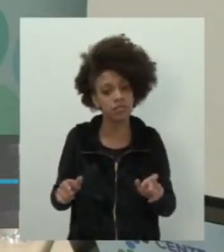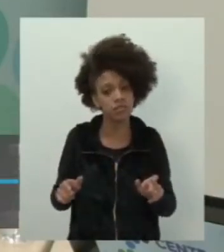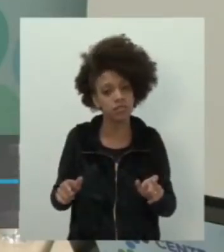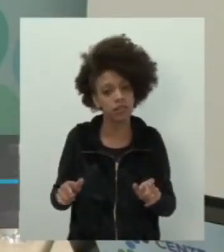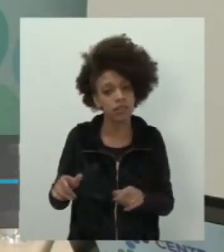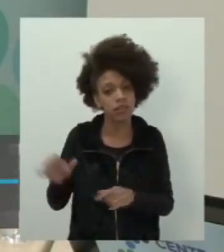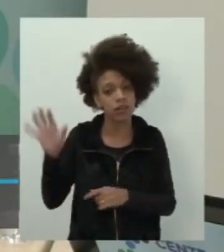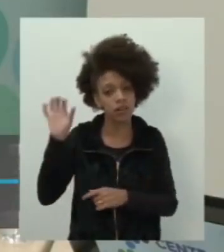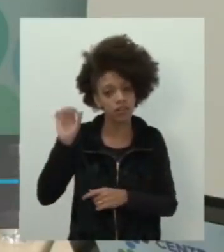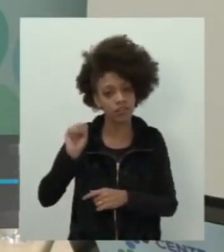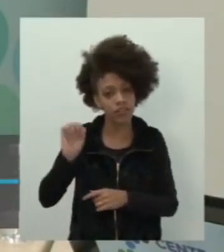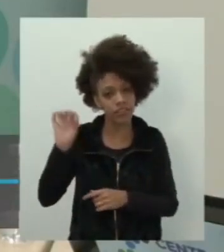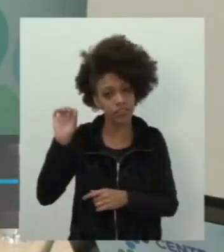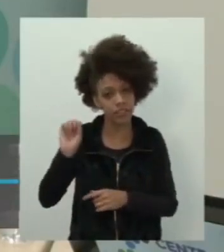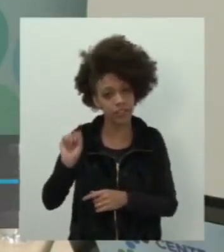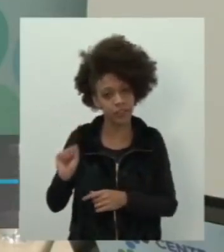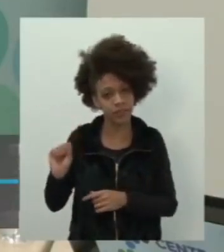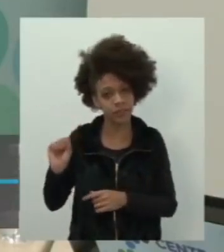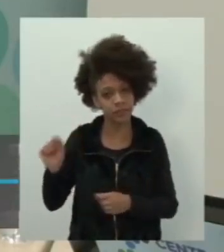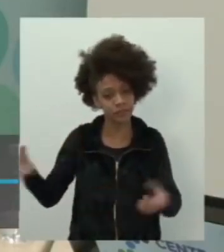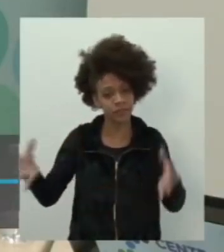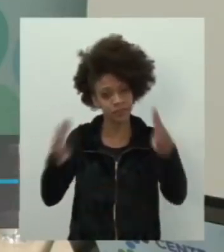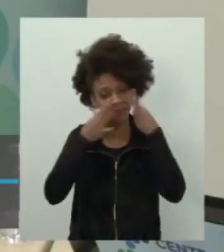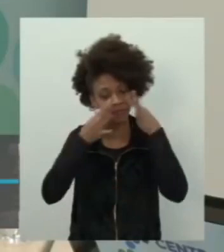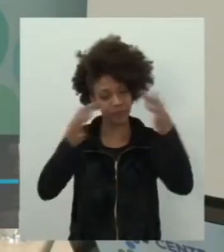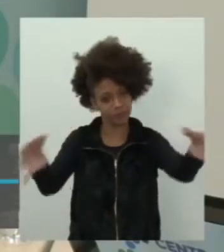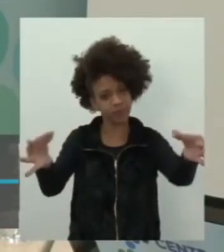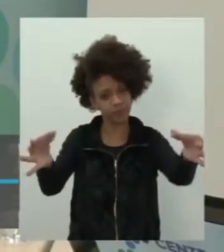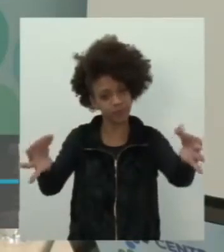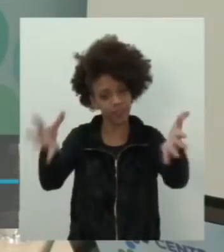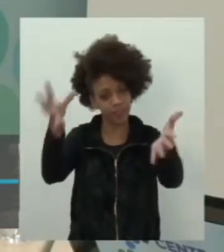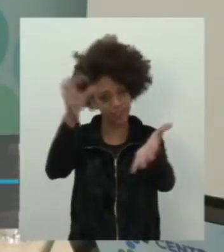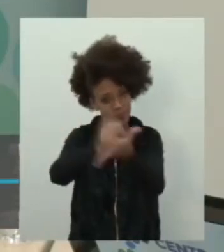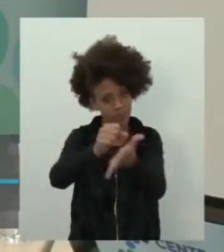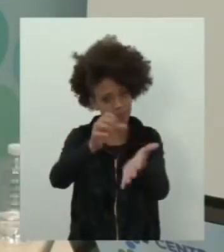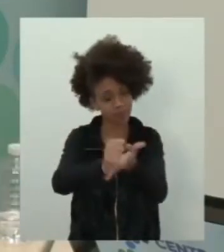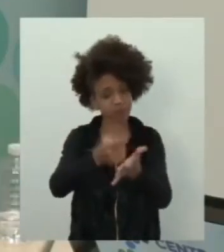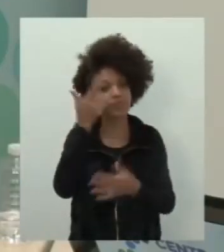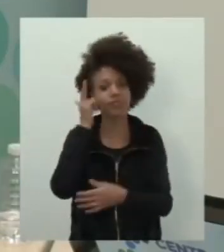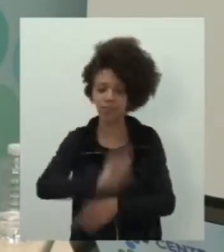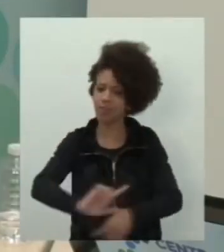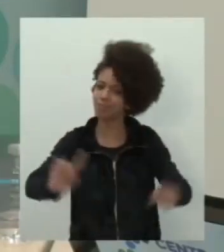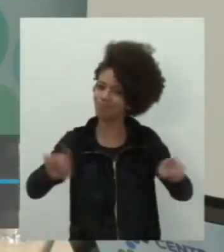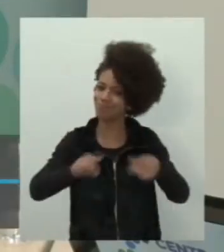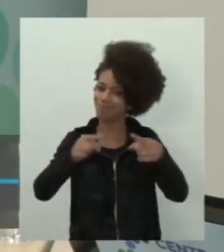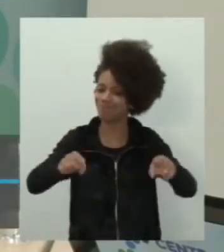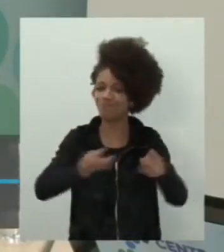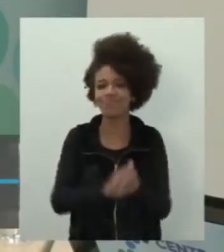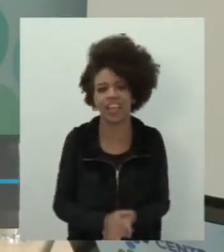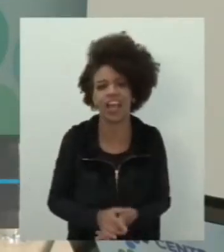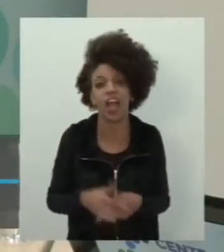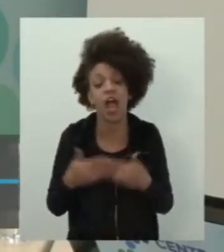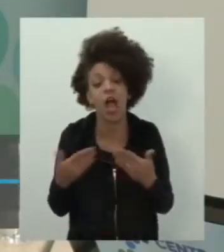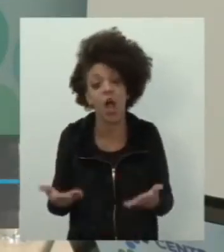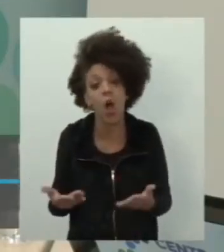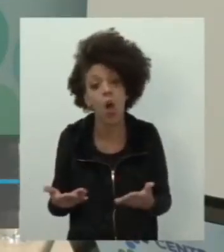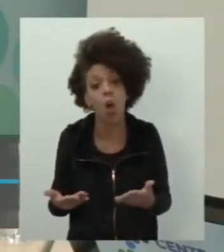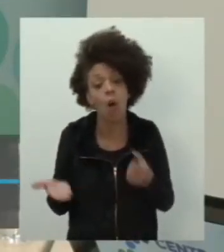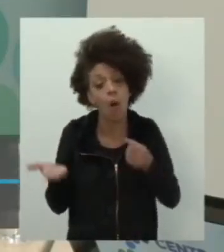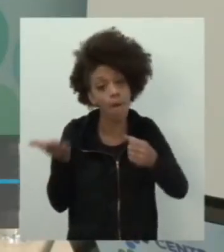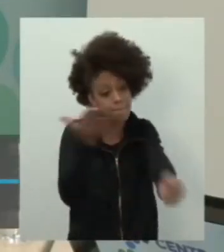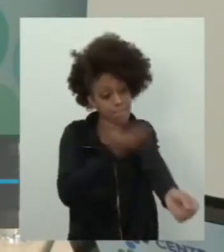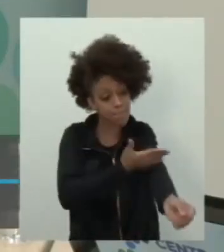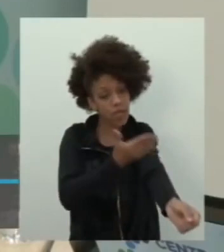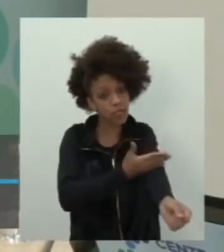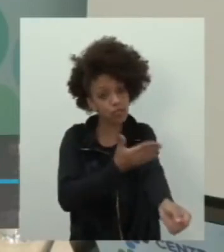ouvirem essas canções, pararem para tocar, elas vão conseguir ouvir tal qual os nobres da Idade Média